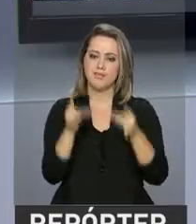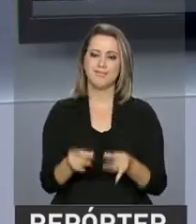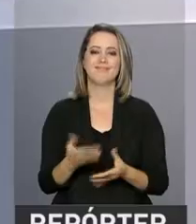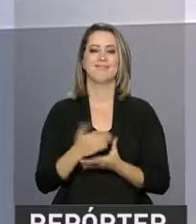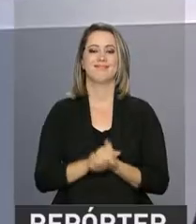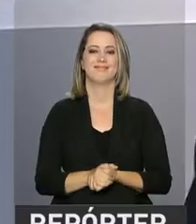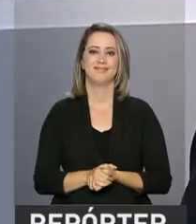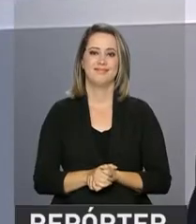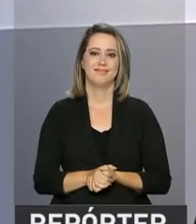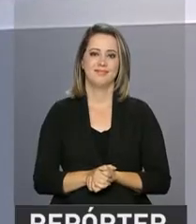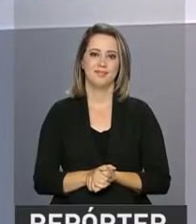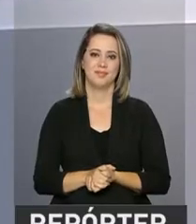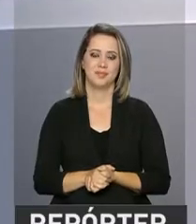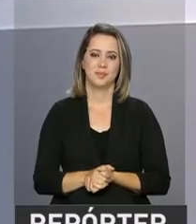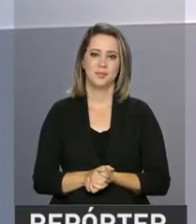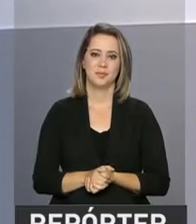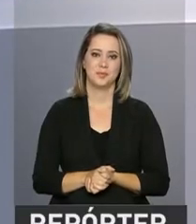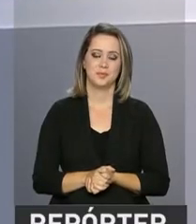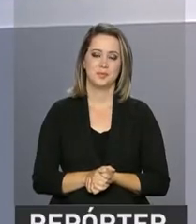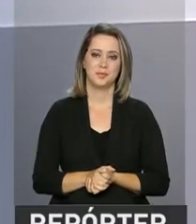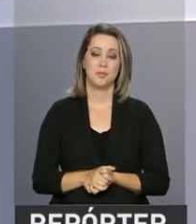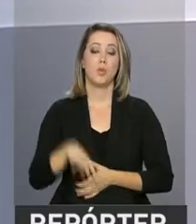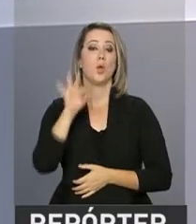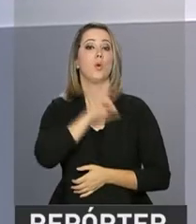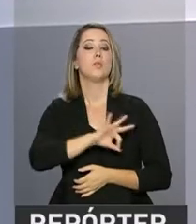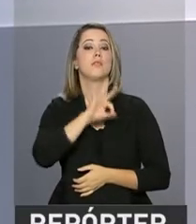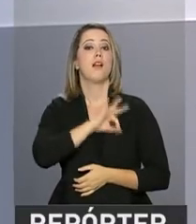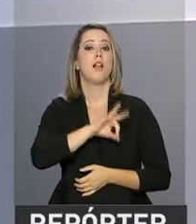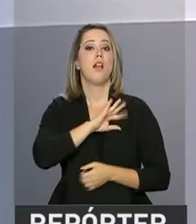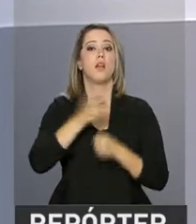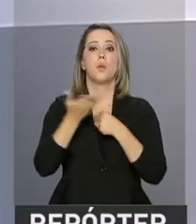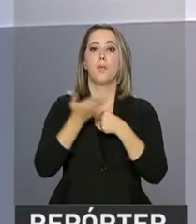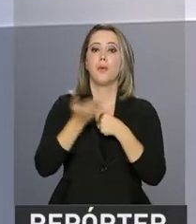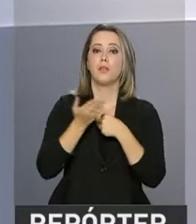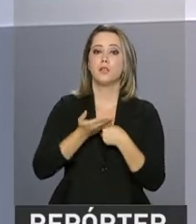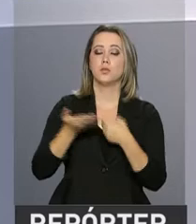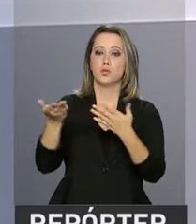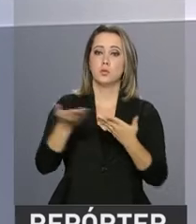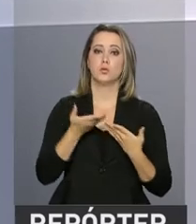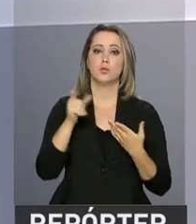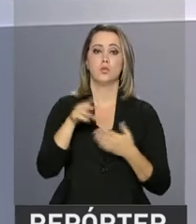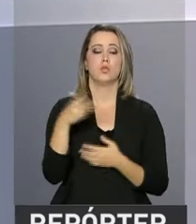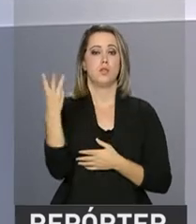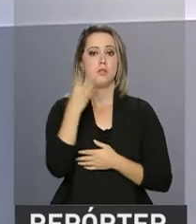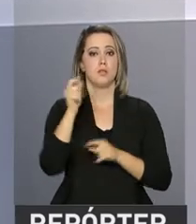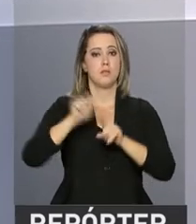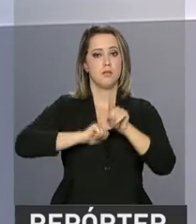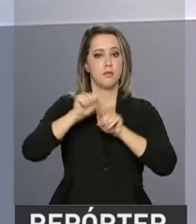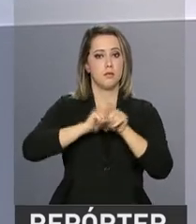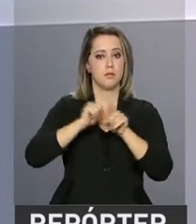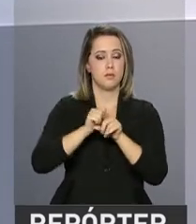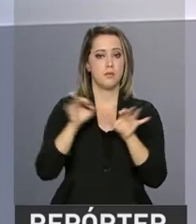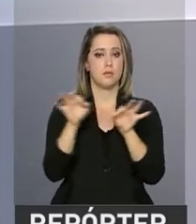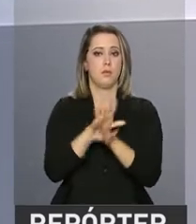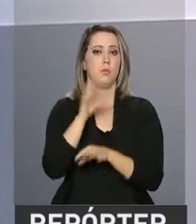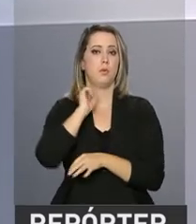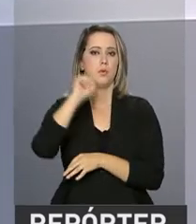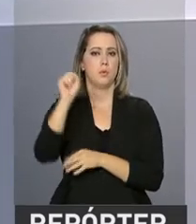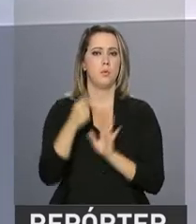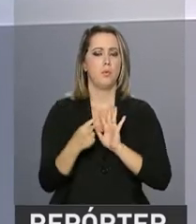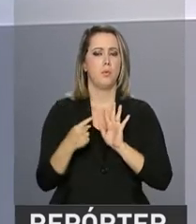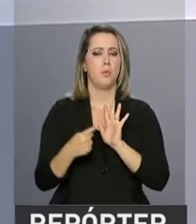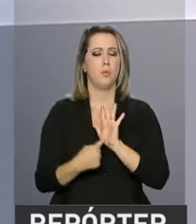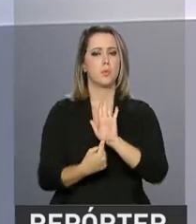dicas. O salário médio recebido pelo trabalhador no último trimestre, encerrado em abril, apontou alta